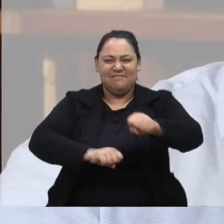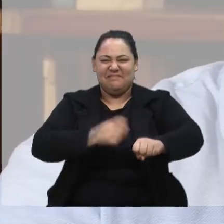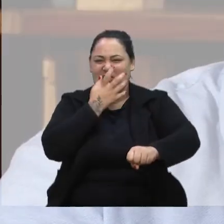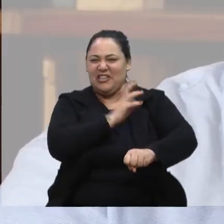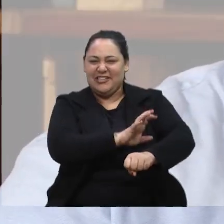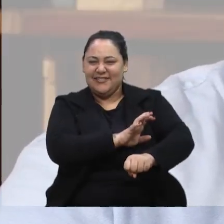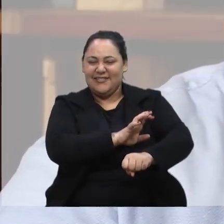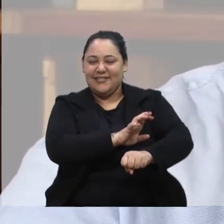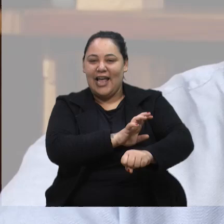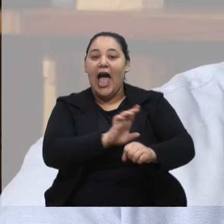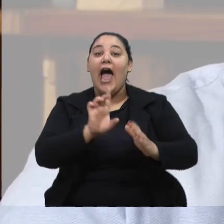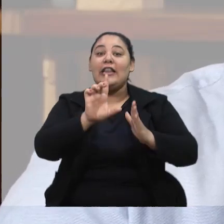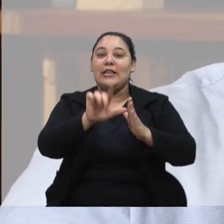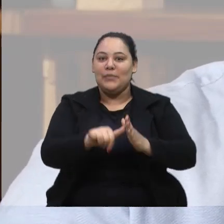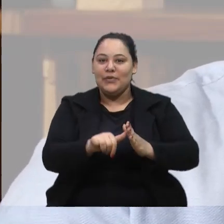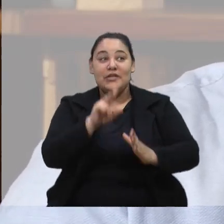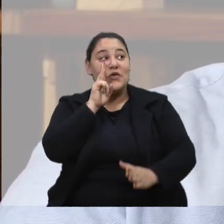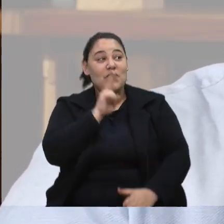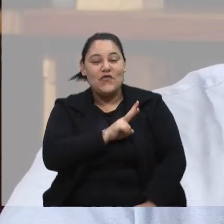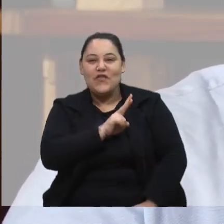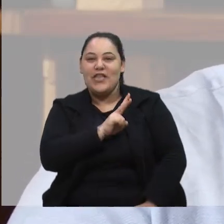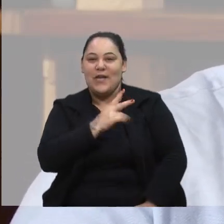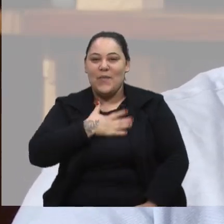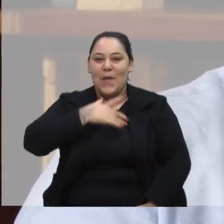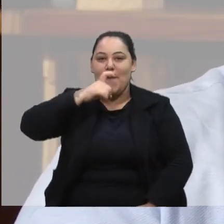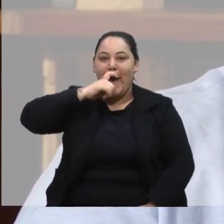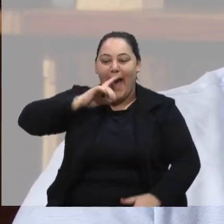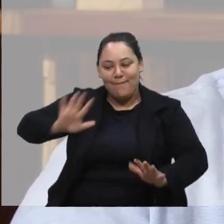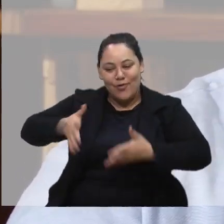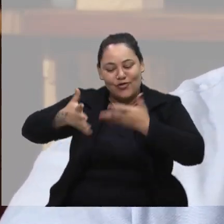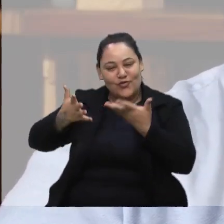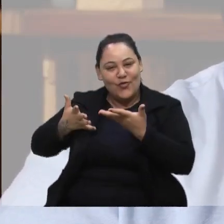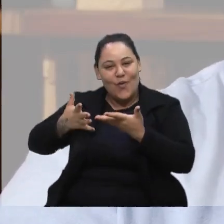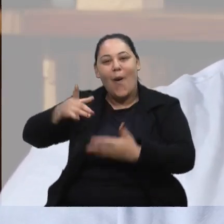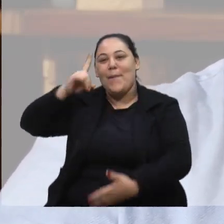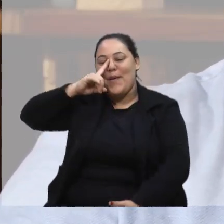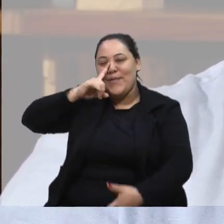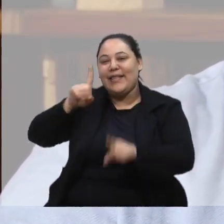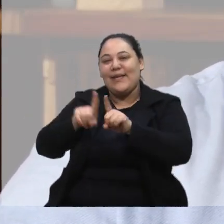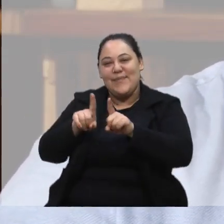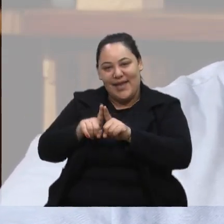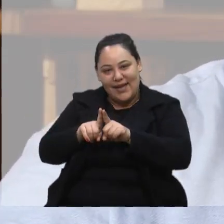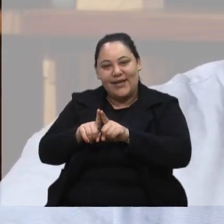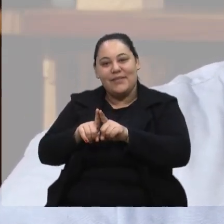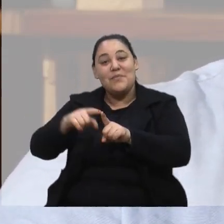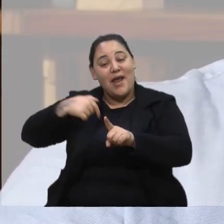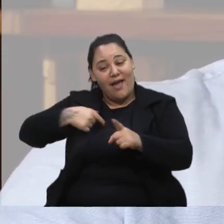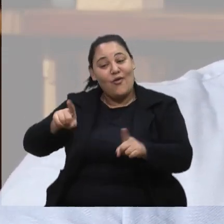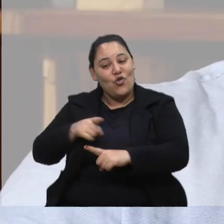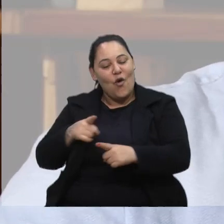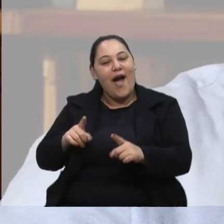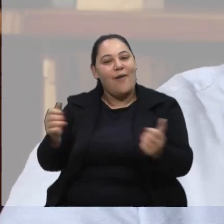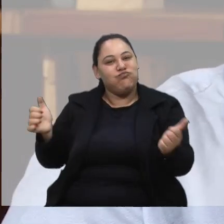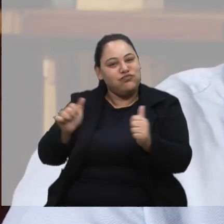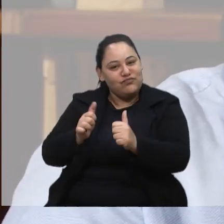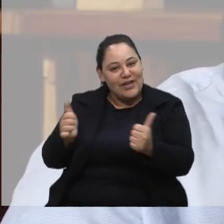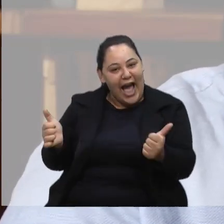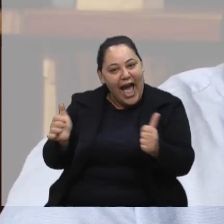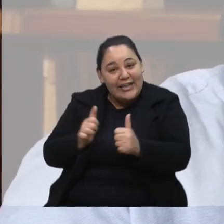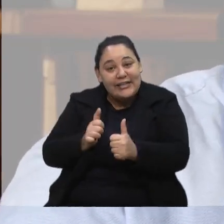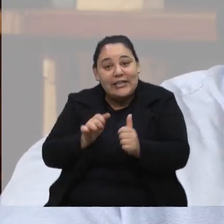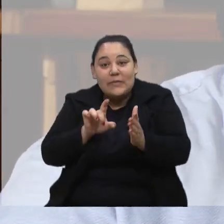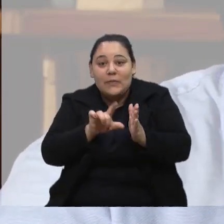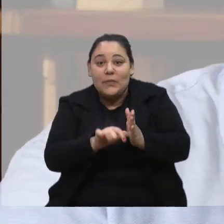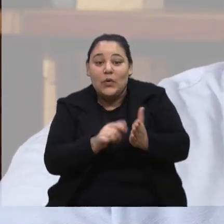E depois eu vim daí, meu pai me incentivou, minha mãe também. E depois eu comecei a ter o gosto